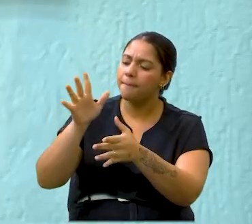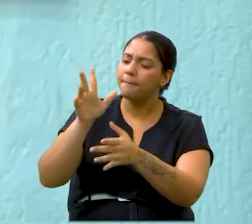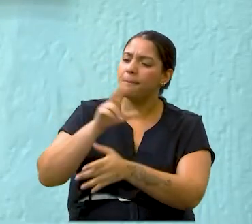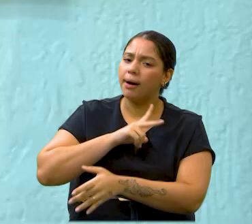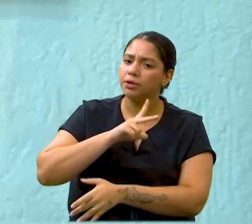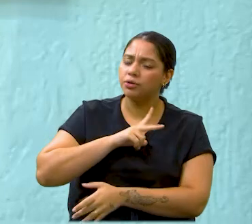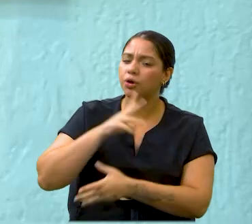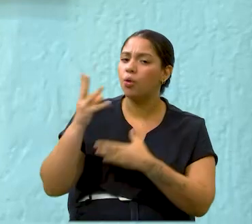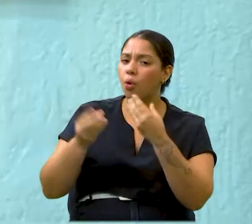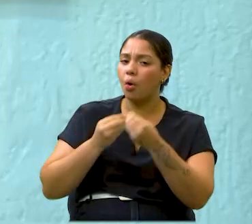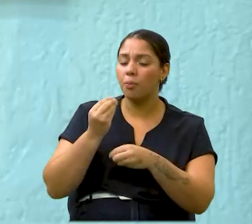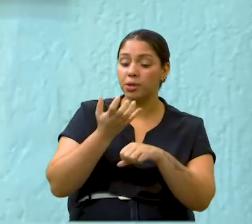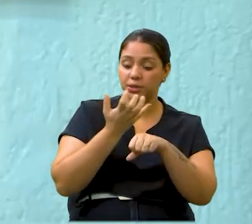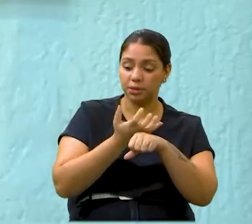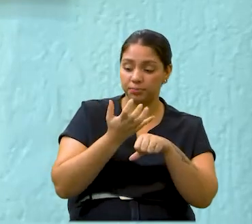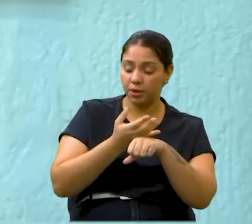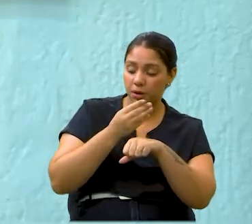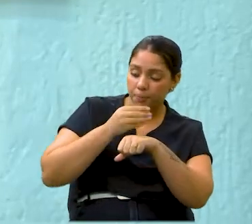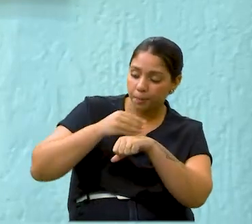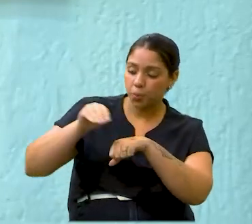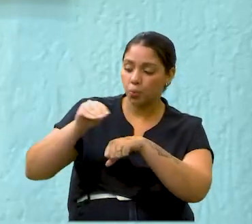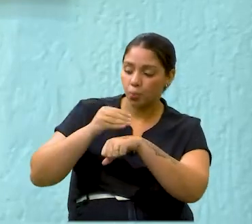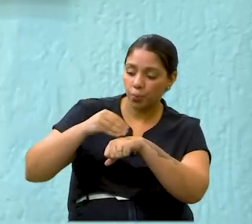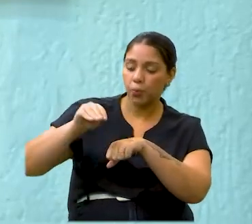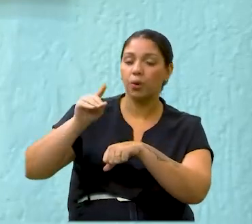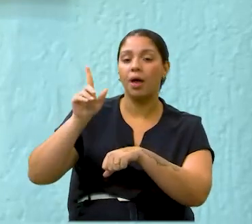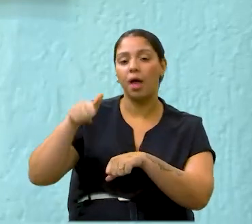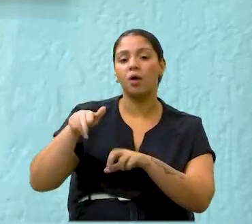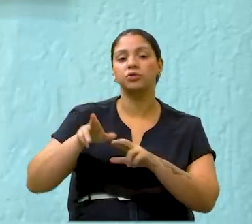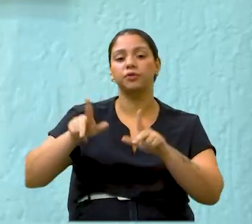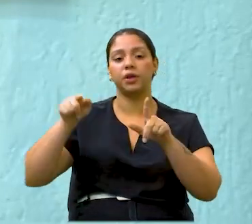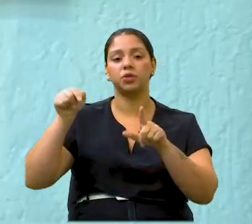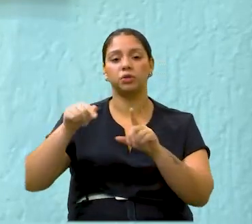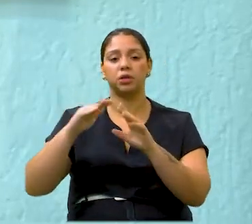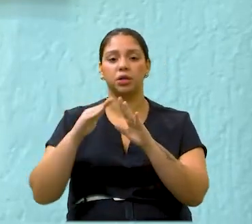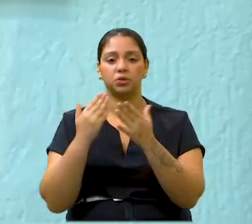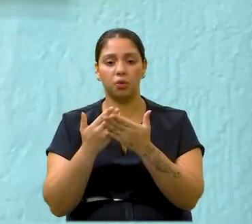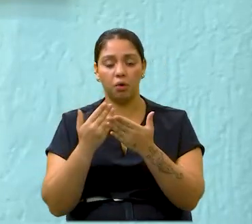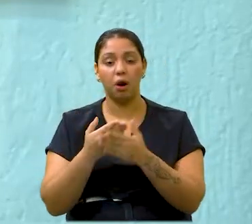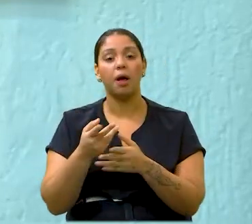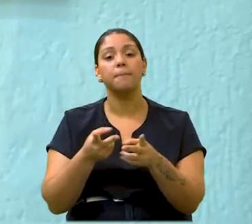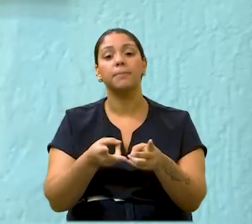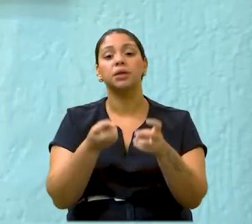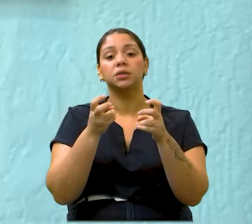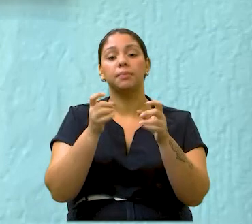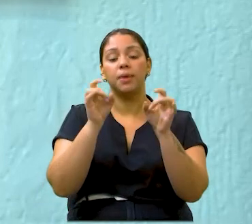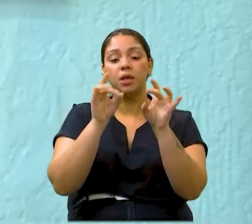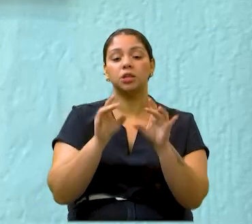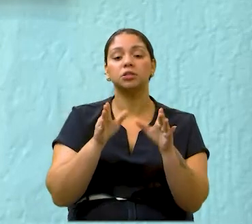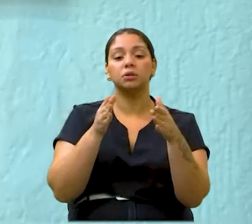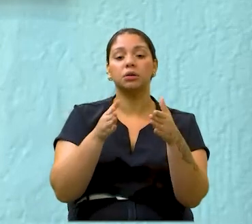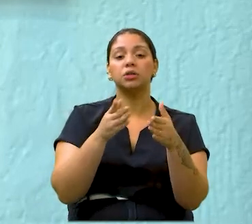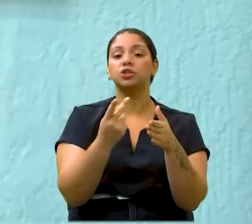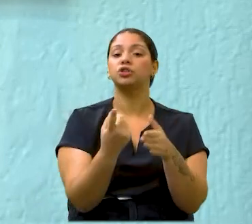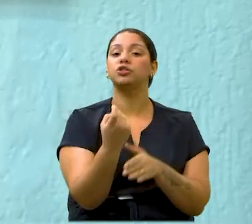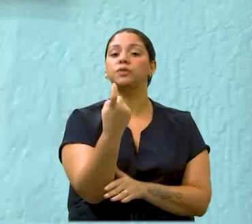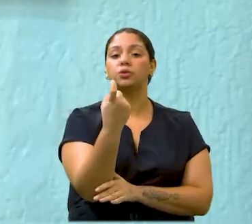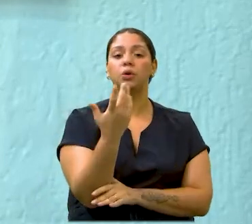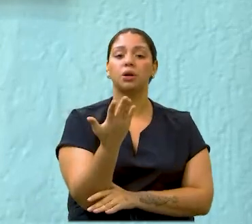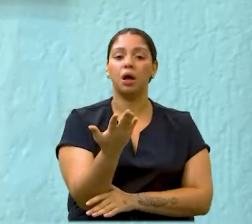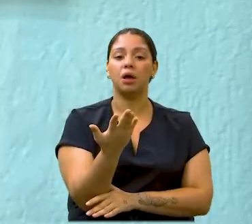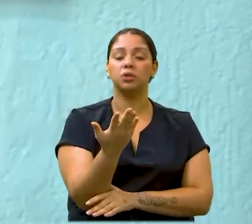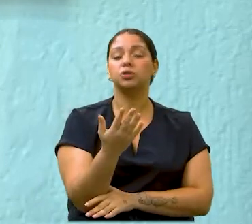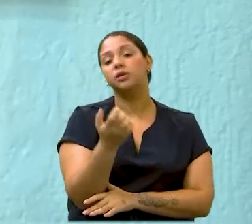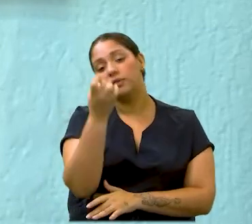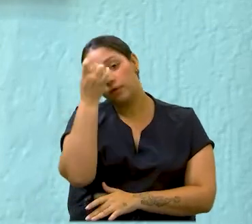como passar a matéria para esse aluno é um dos nossos diferenciais. Olhar a individualidade de cada um. Tratar cada um